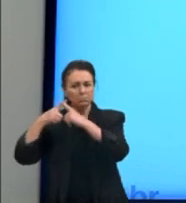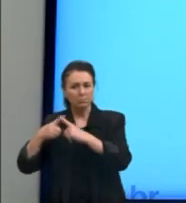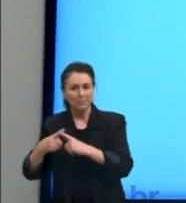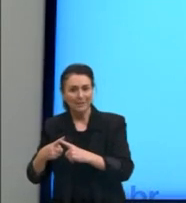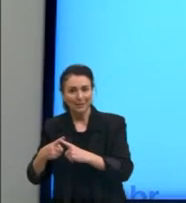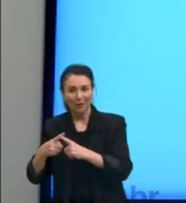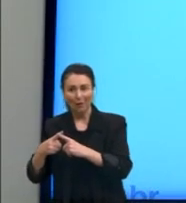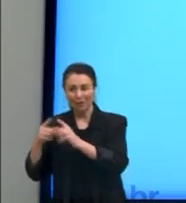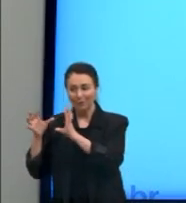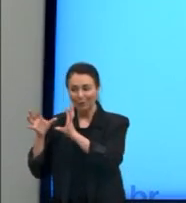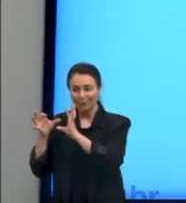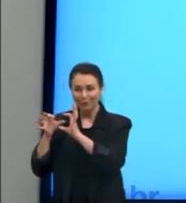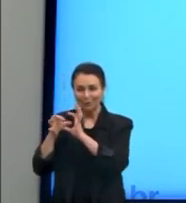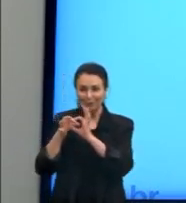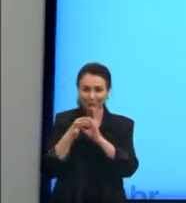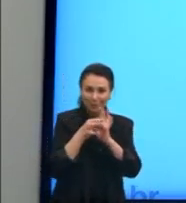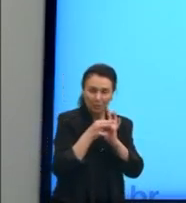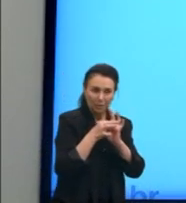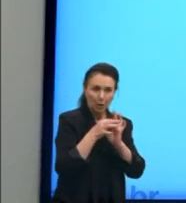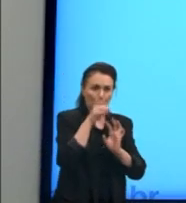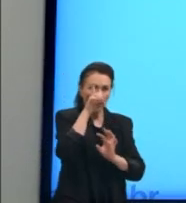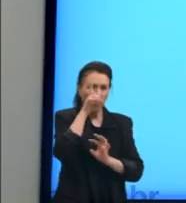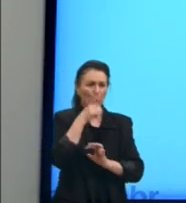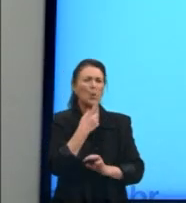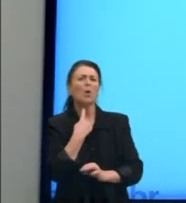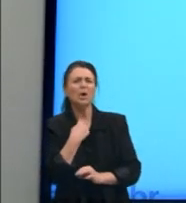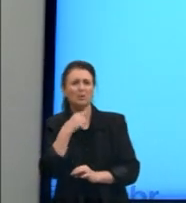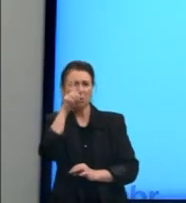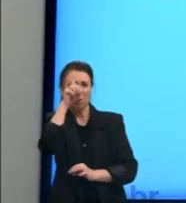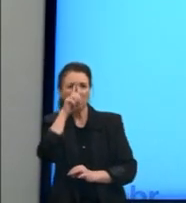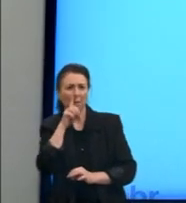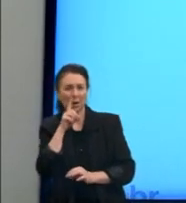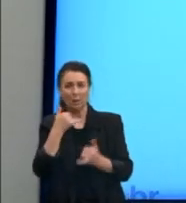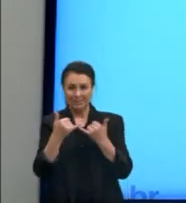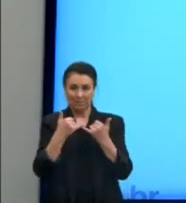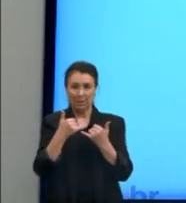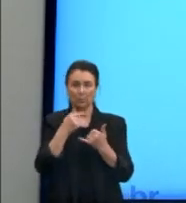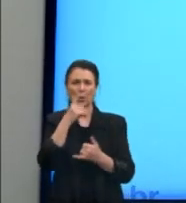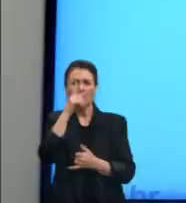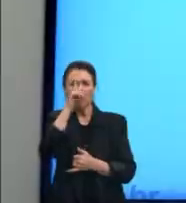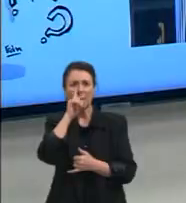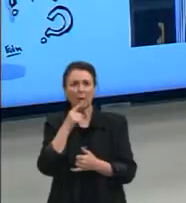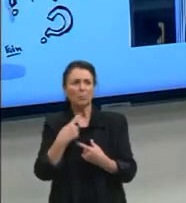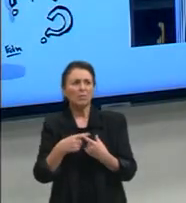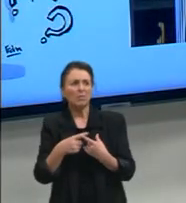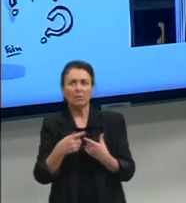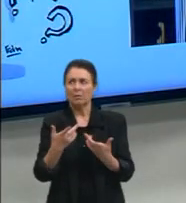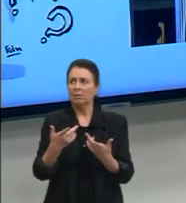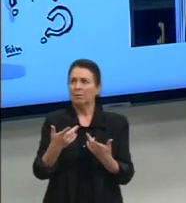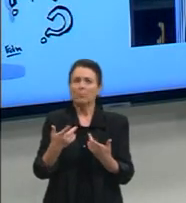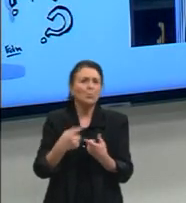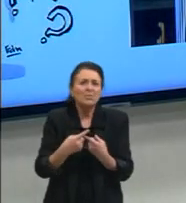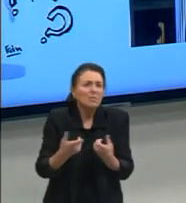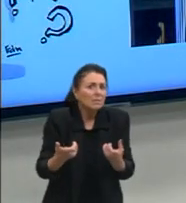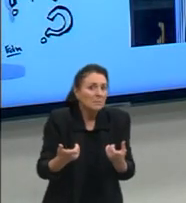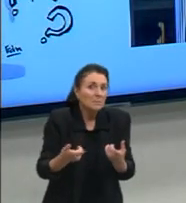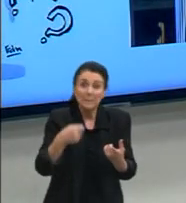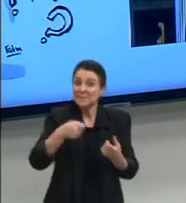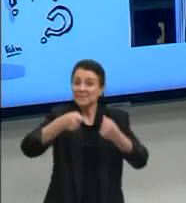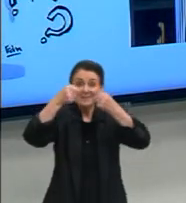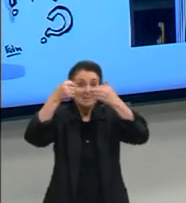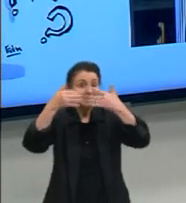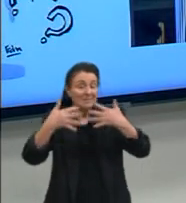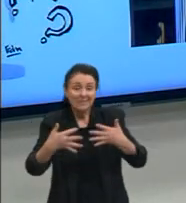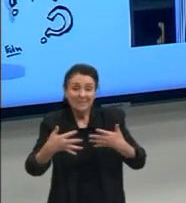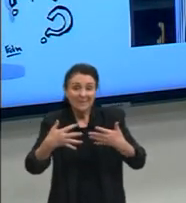encadeadas Ah eu gosto do amarelo que gosta do Amarelo não é necessário uma explicação de eu gostar